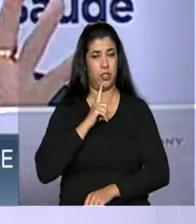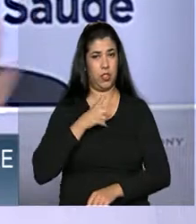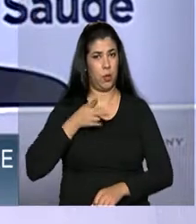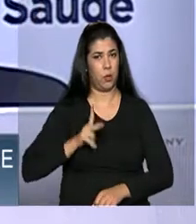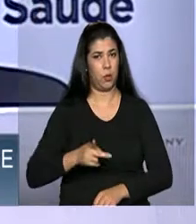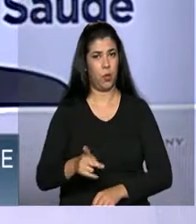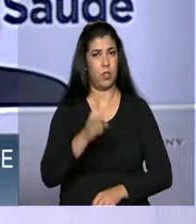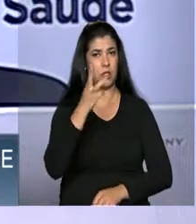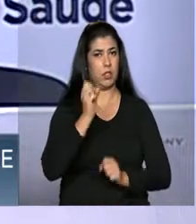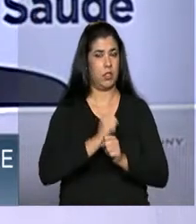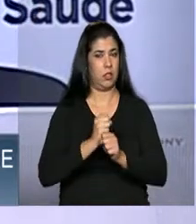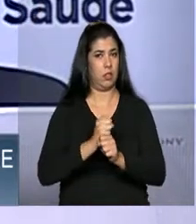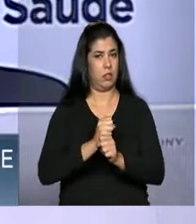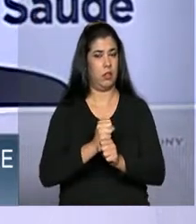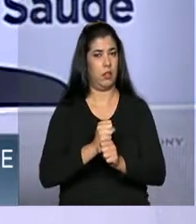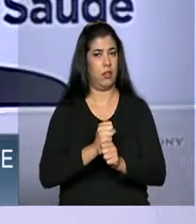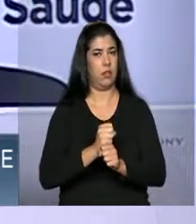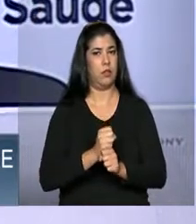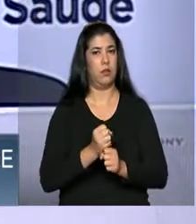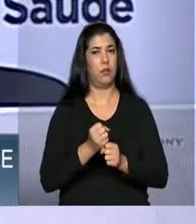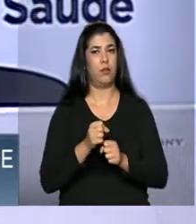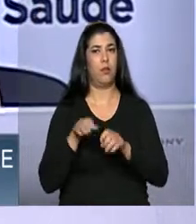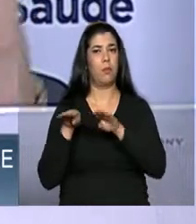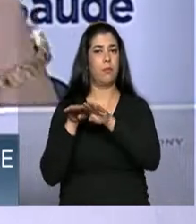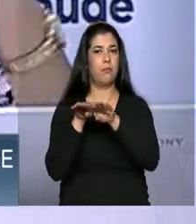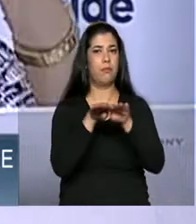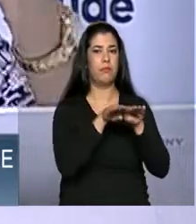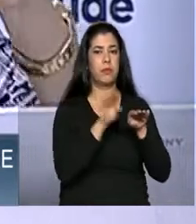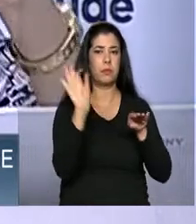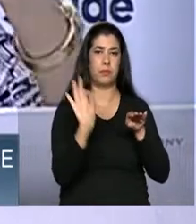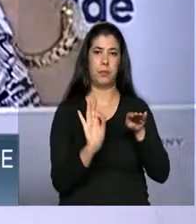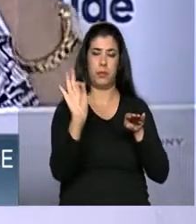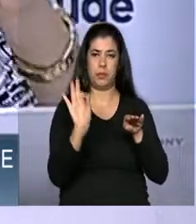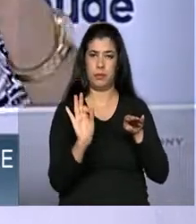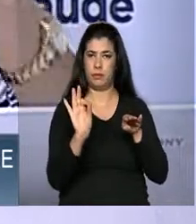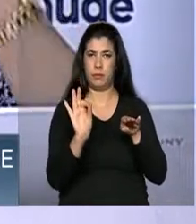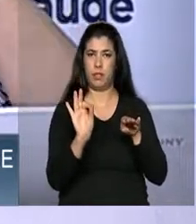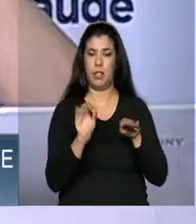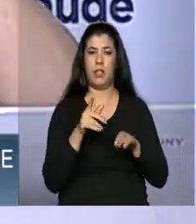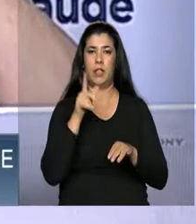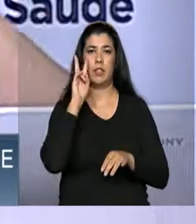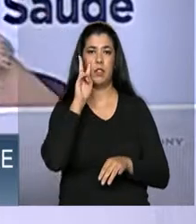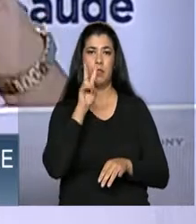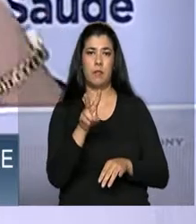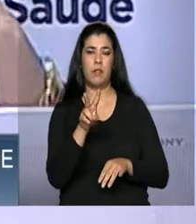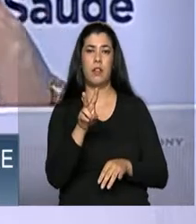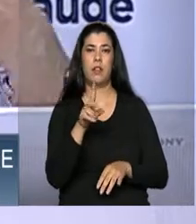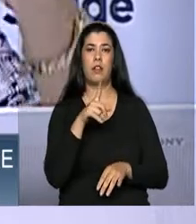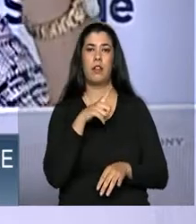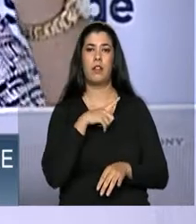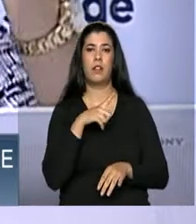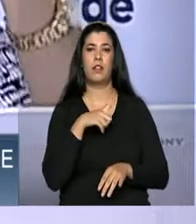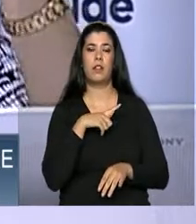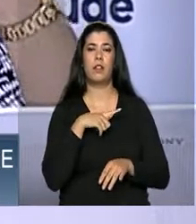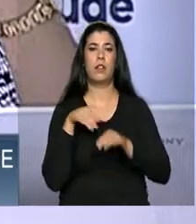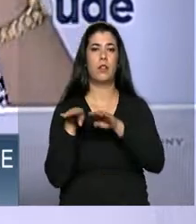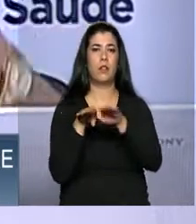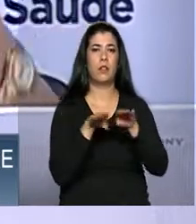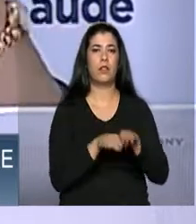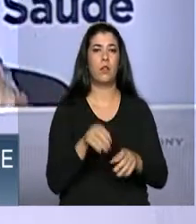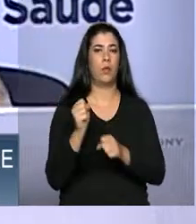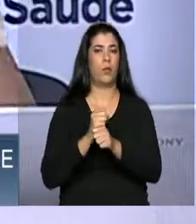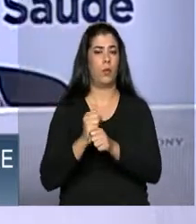então, com níveis semelhantes do ponto de vista estatístico. Nós consideramos aí, para dizer que ela está estável entre